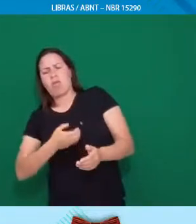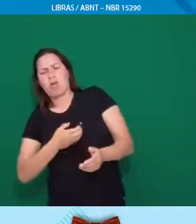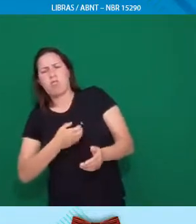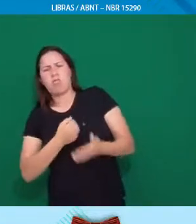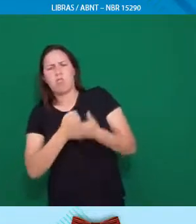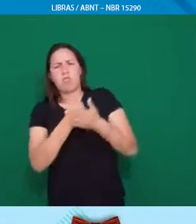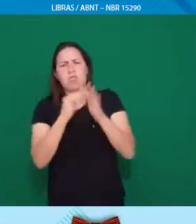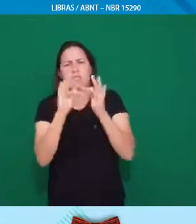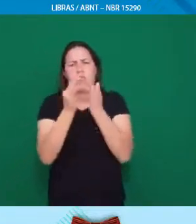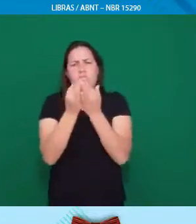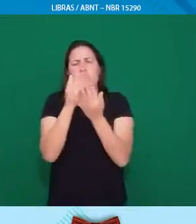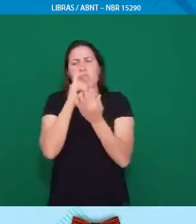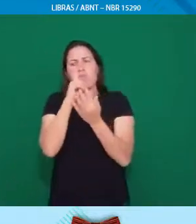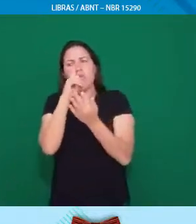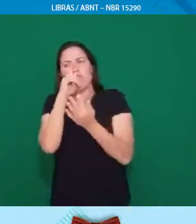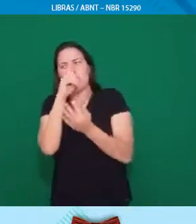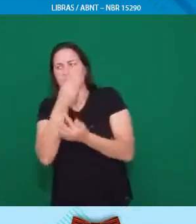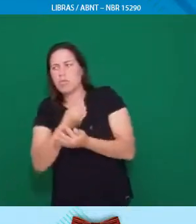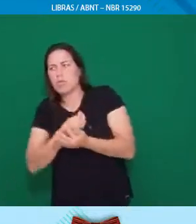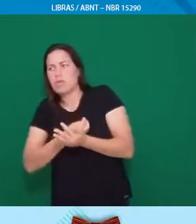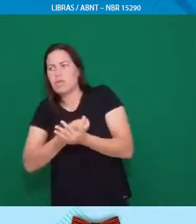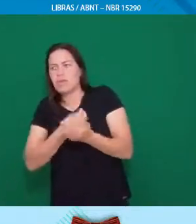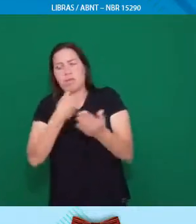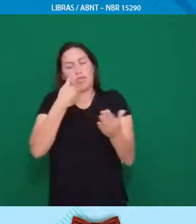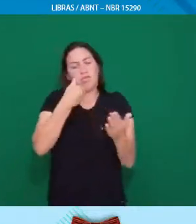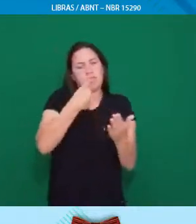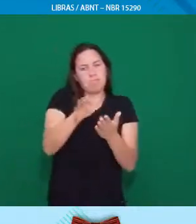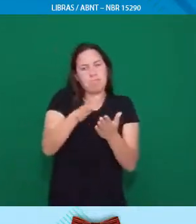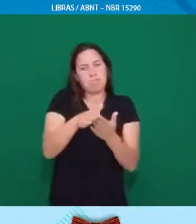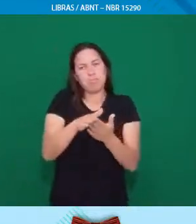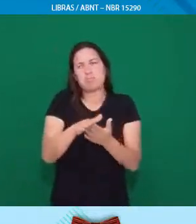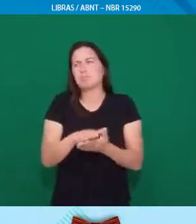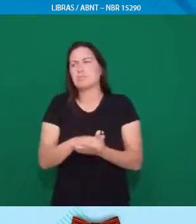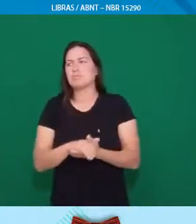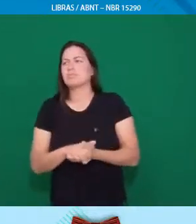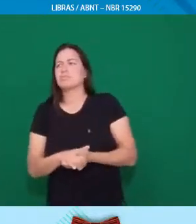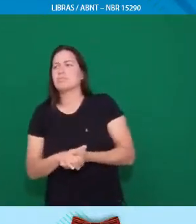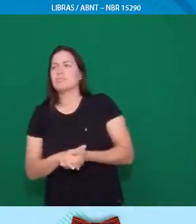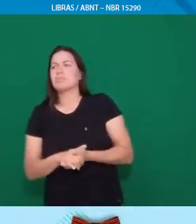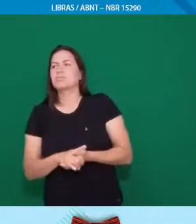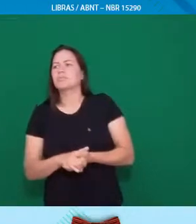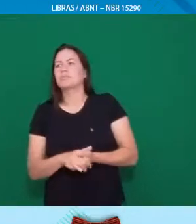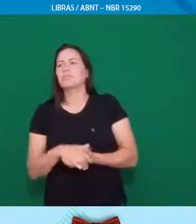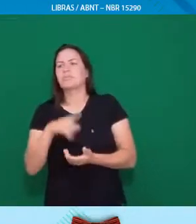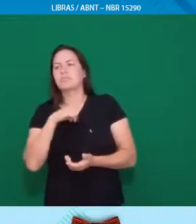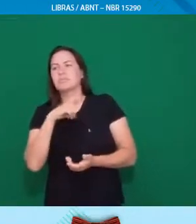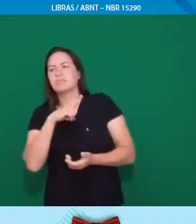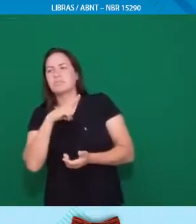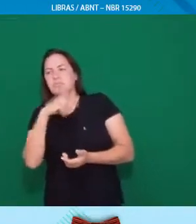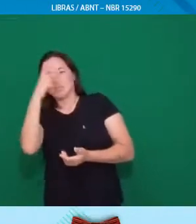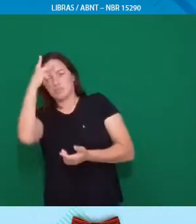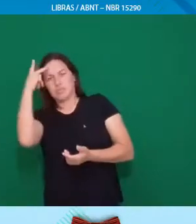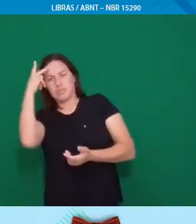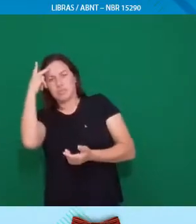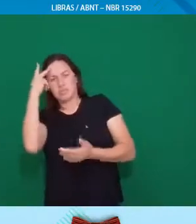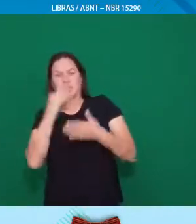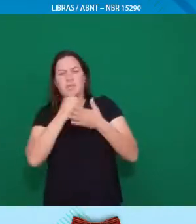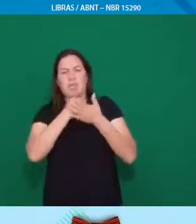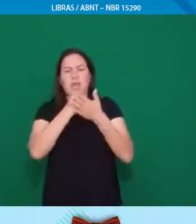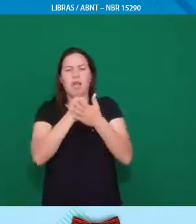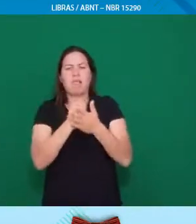uma família inteiro correndo risco mesmo também se afogar bom então é